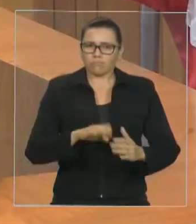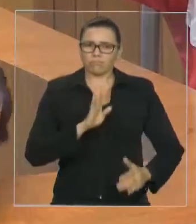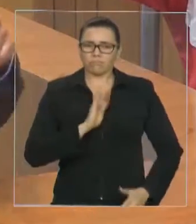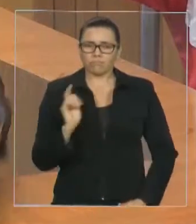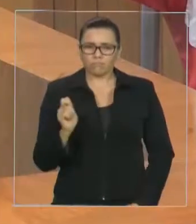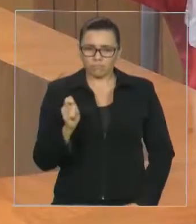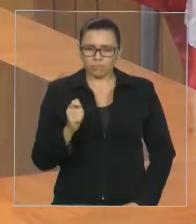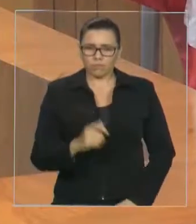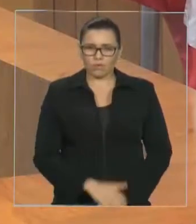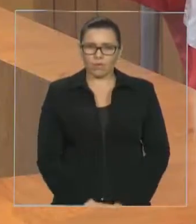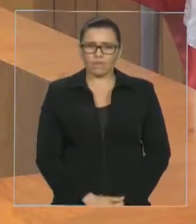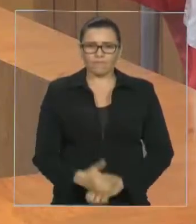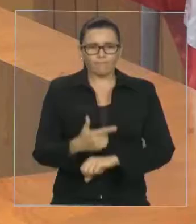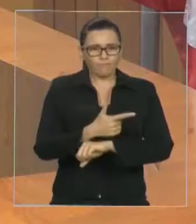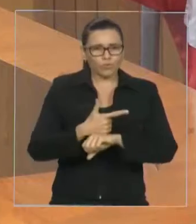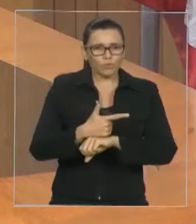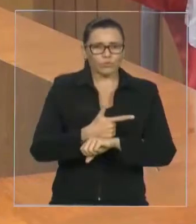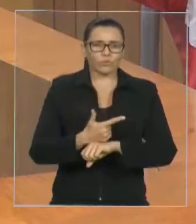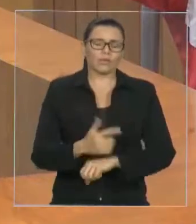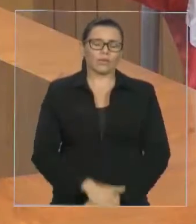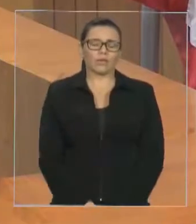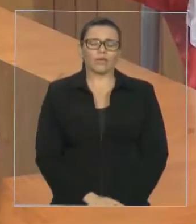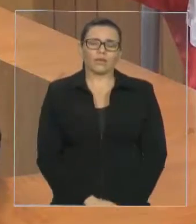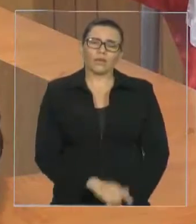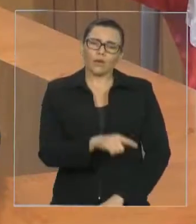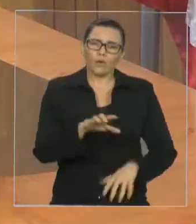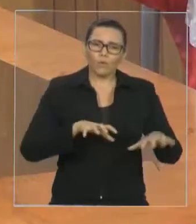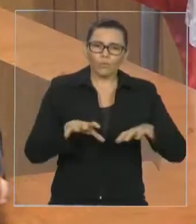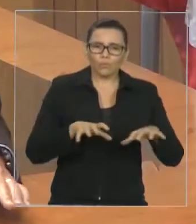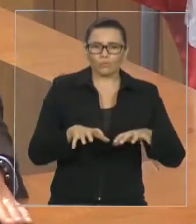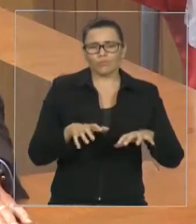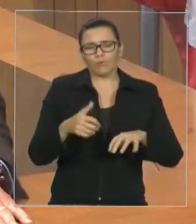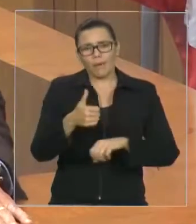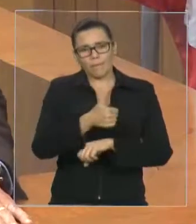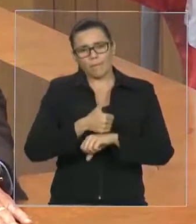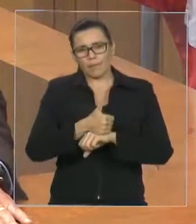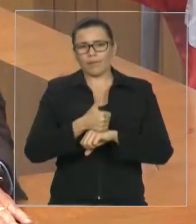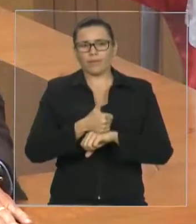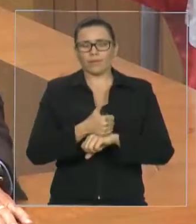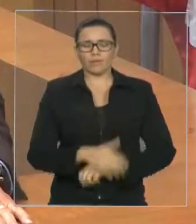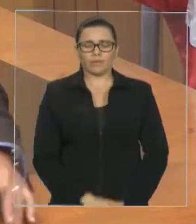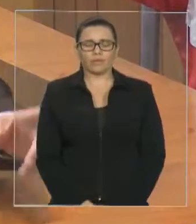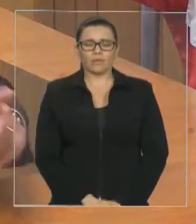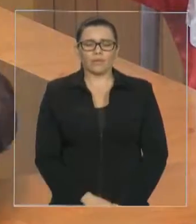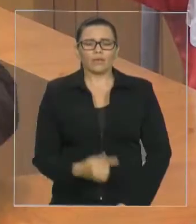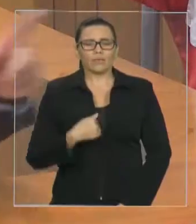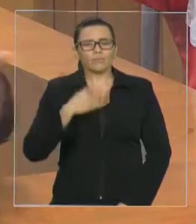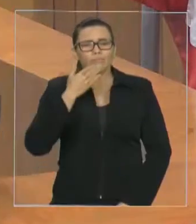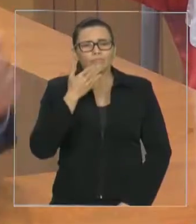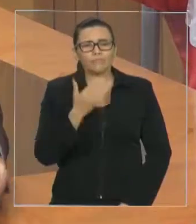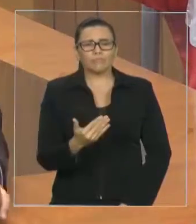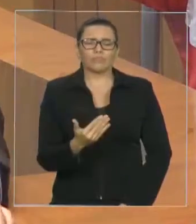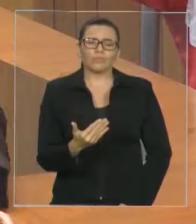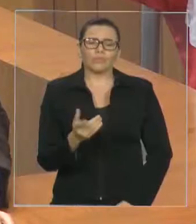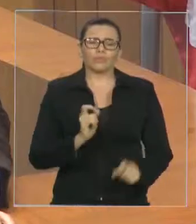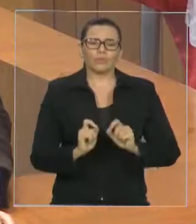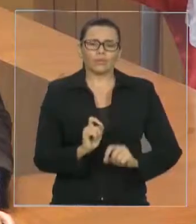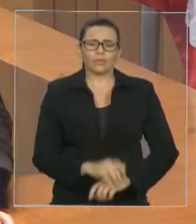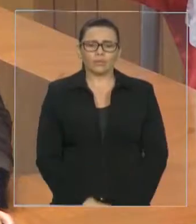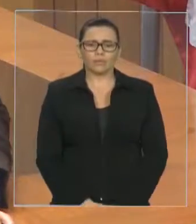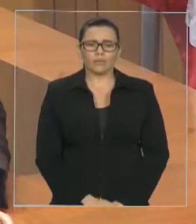Futebol nos envergonha. E esta CPI que eu quero pedir aqui aos colegas deputados, não é contra os times do Maranhão,